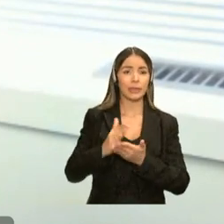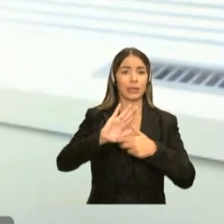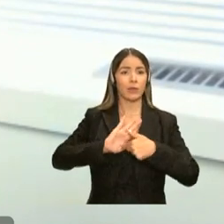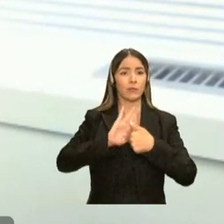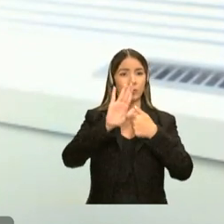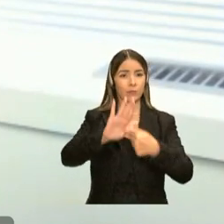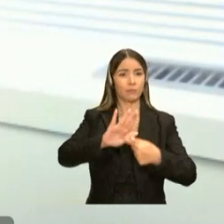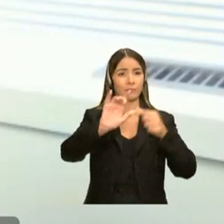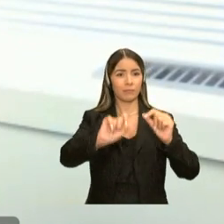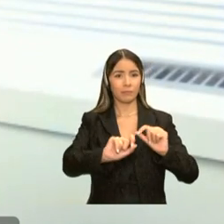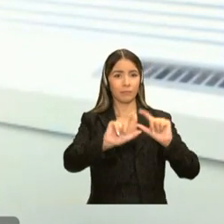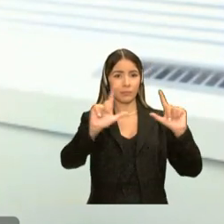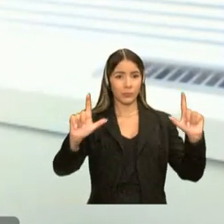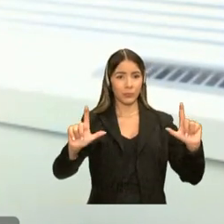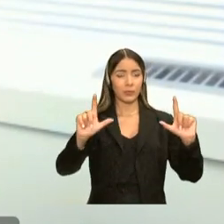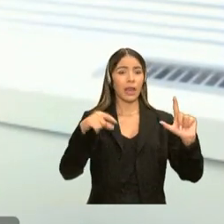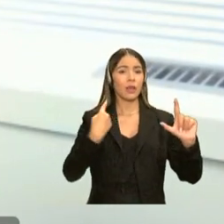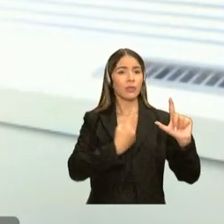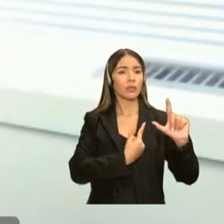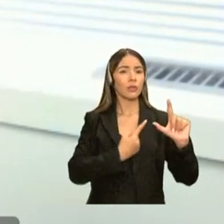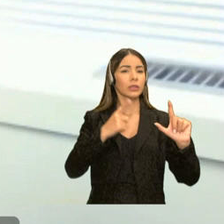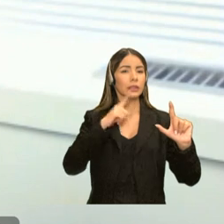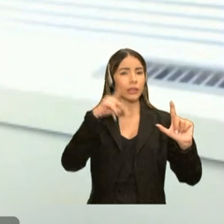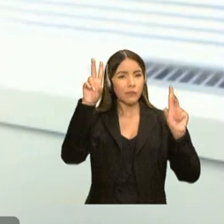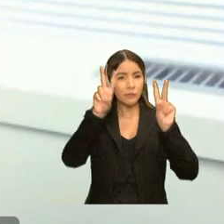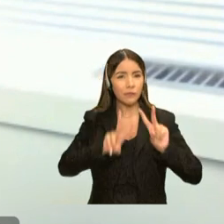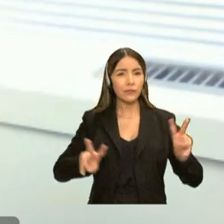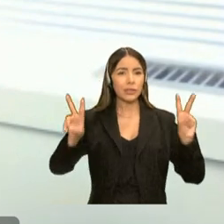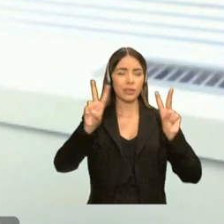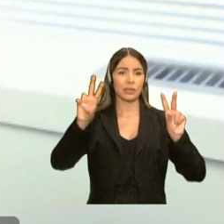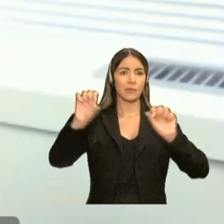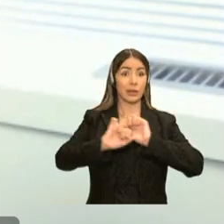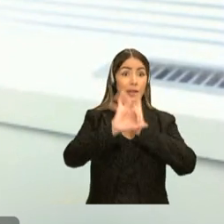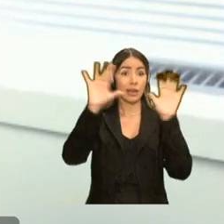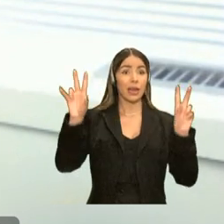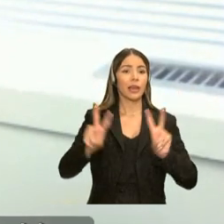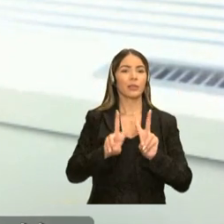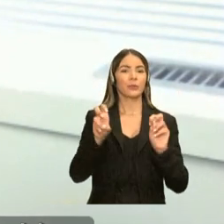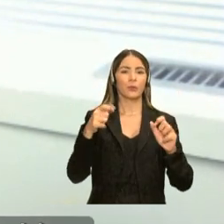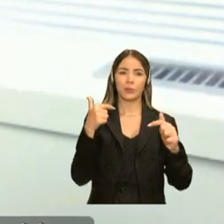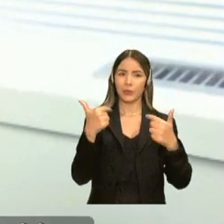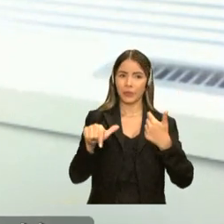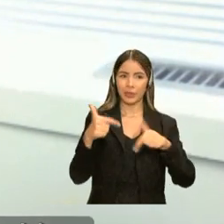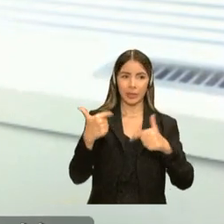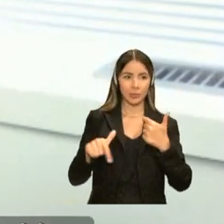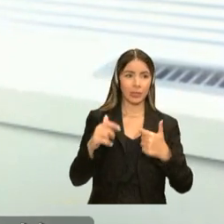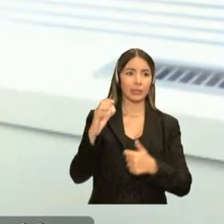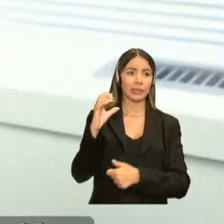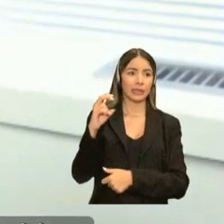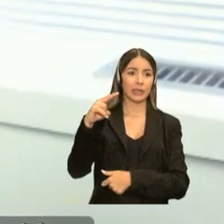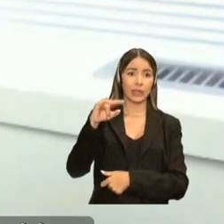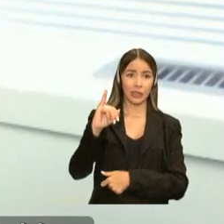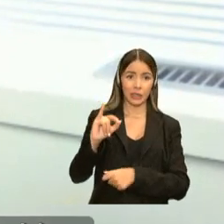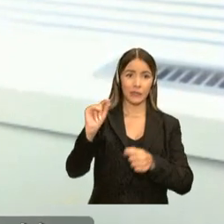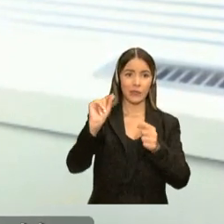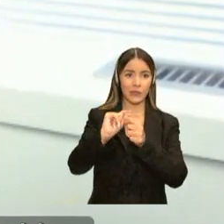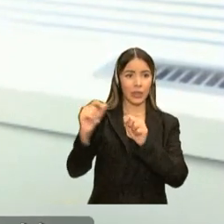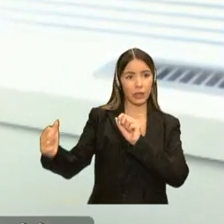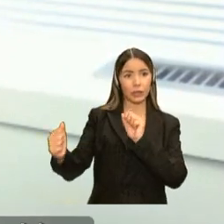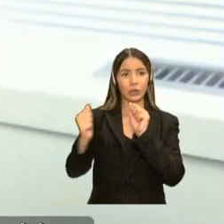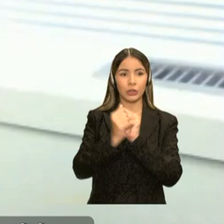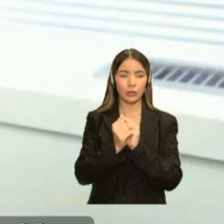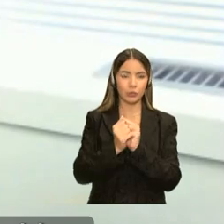a apresentação para que a gente possa ter uma visão mais ampla do trabalho que a CNI vem fazendo aí junto aos